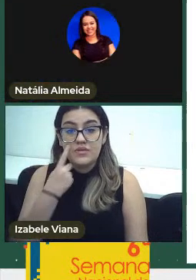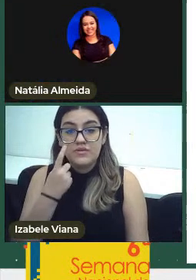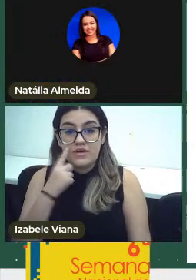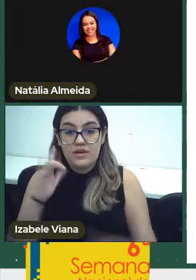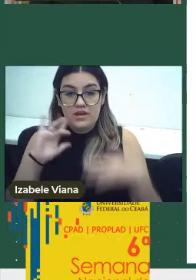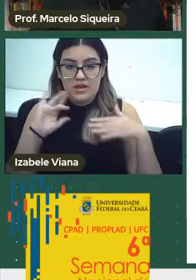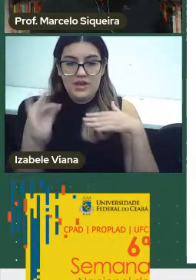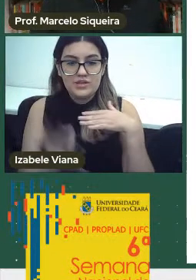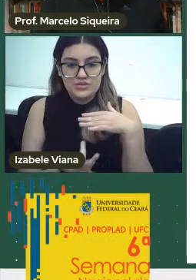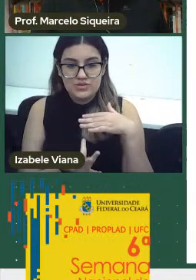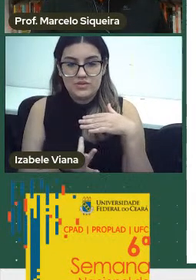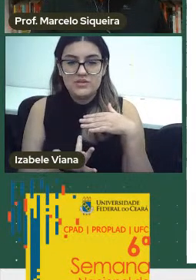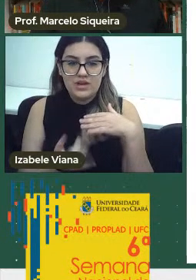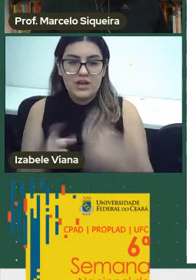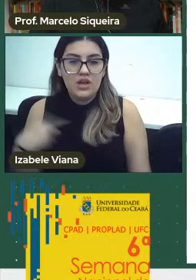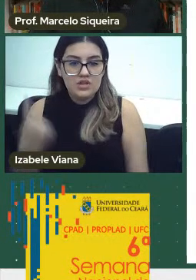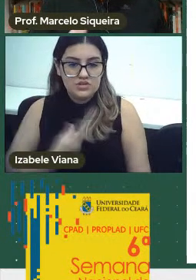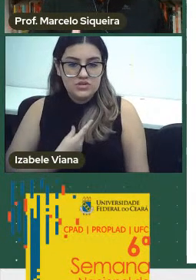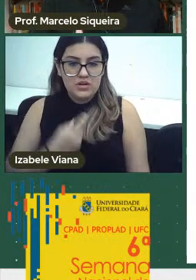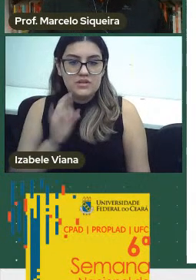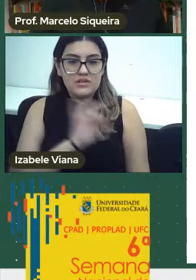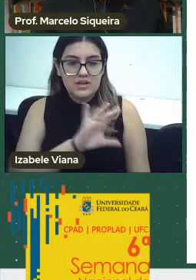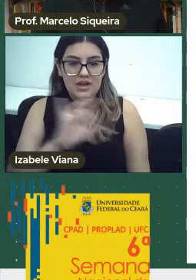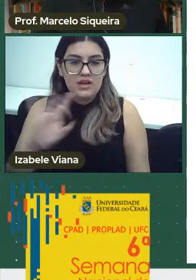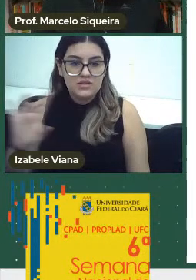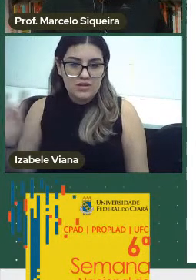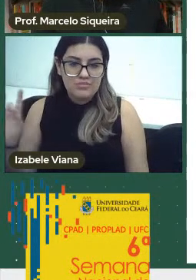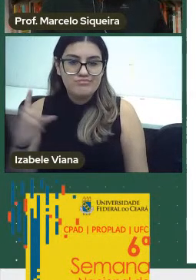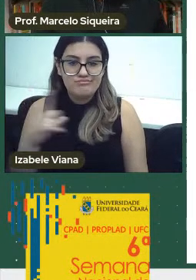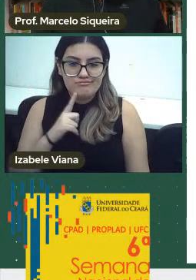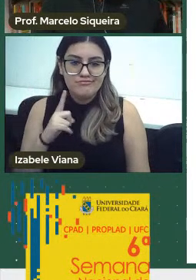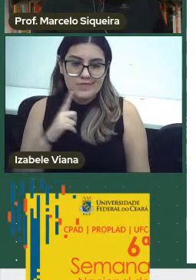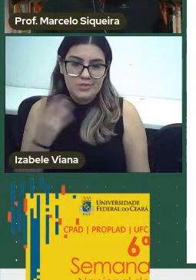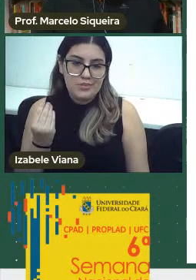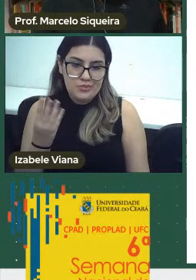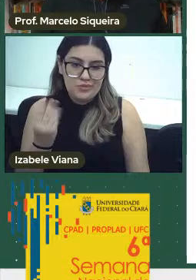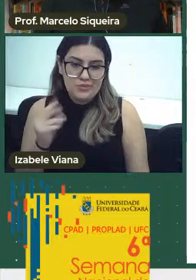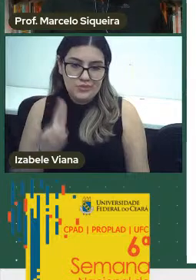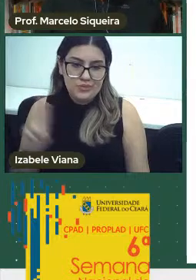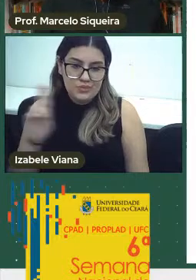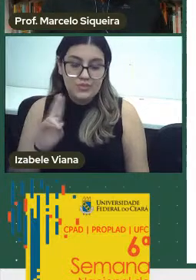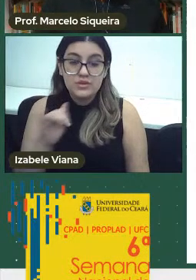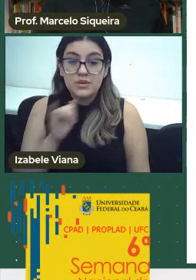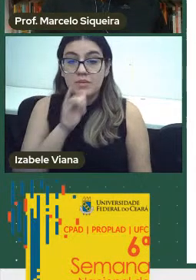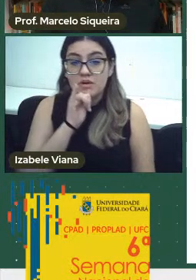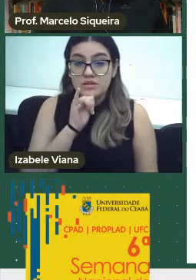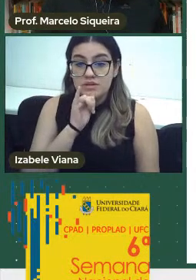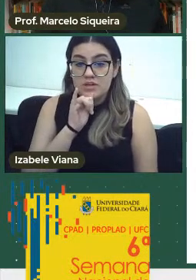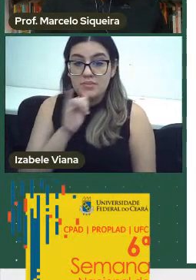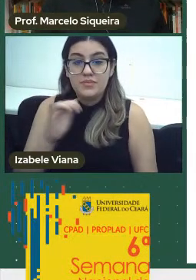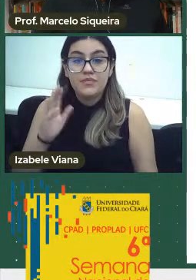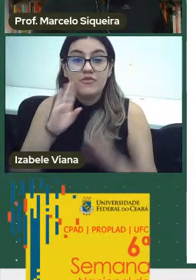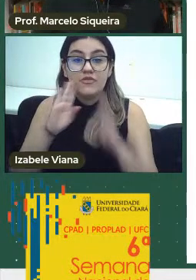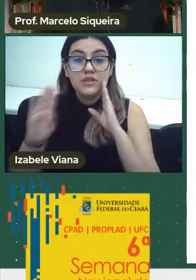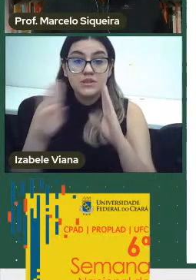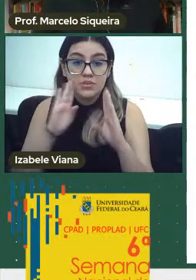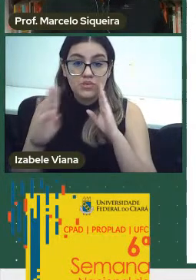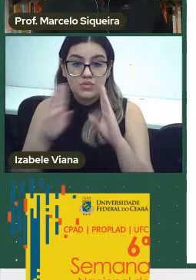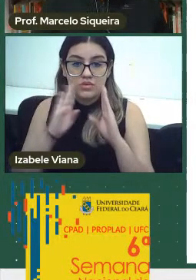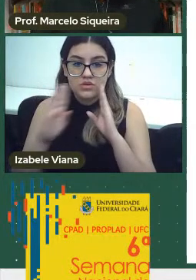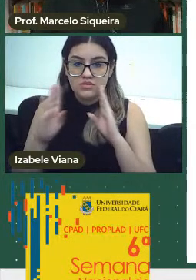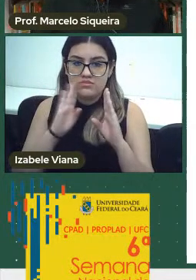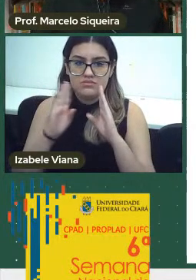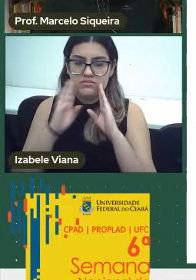na vida de cada um de nós. Se nós olharmos, por exemplo, o Facebook, né? A maior rede